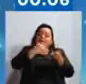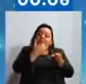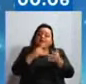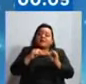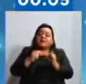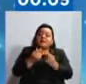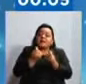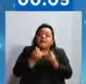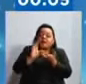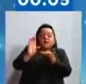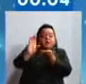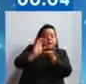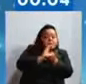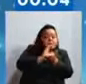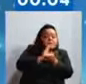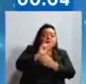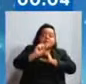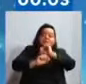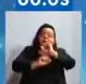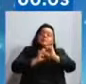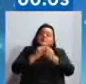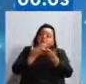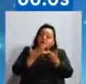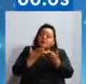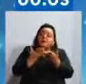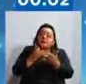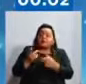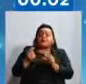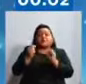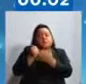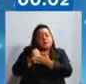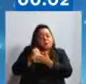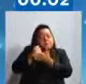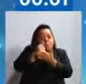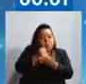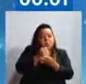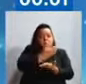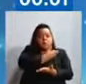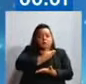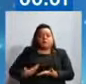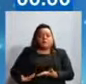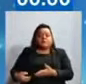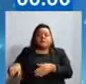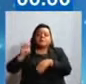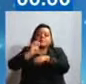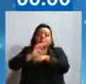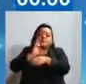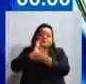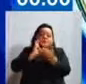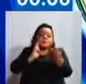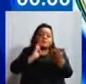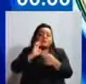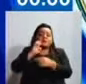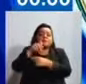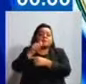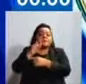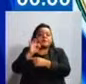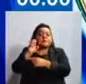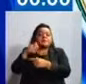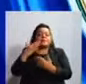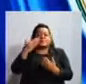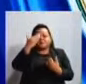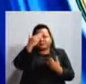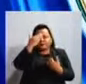receita, claro e evidente que nós vamos retomar o crescimento com o apoio do governo do estado de Rondônia, em matéria e sem a agricultura. Obrigada,